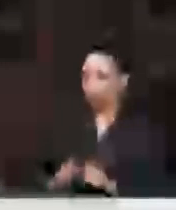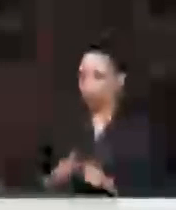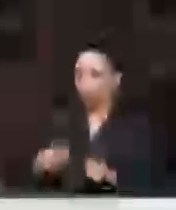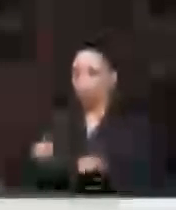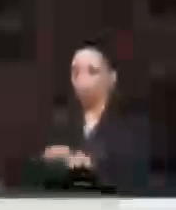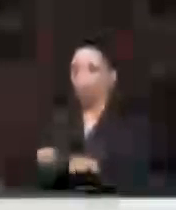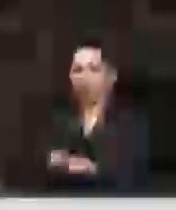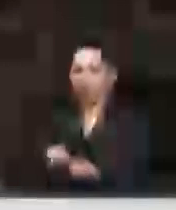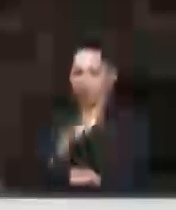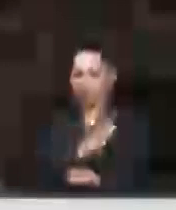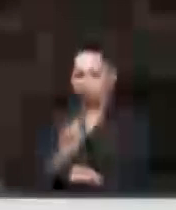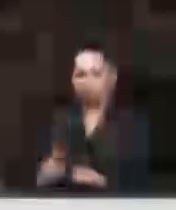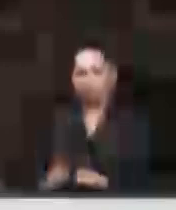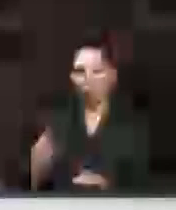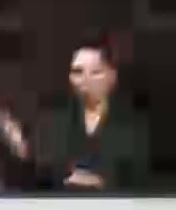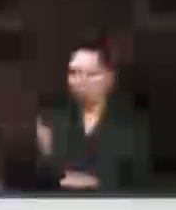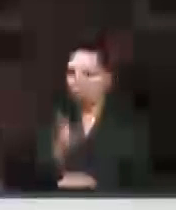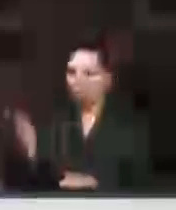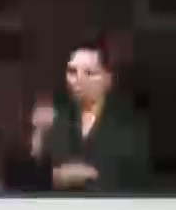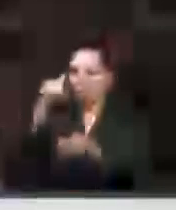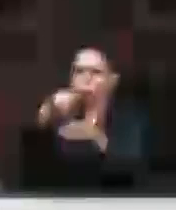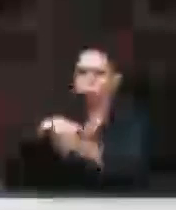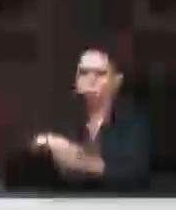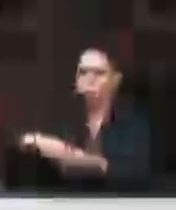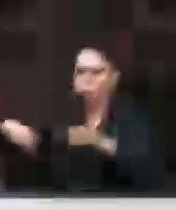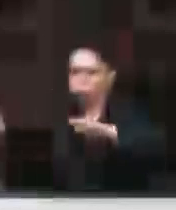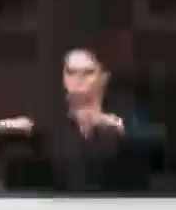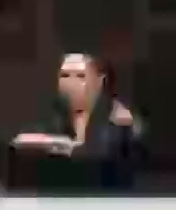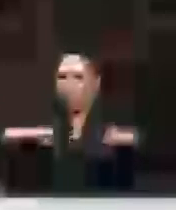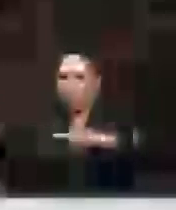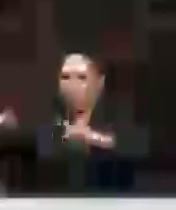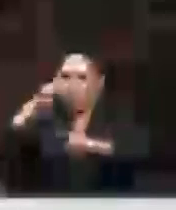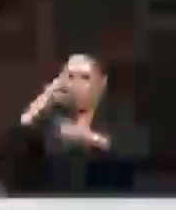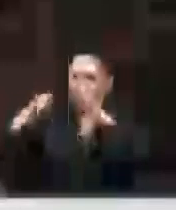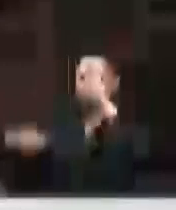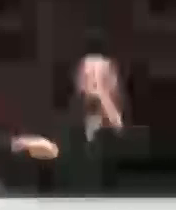governar. E eles devem, obviamente,